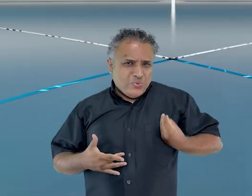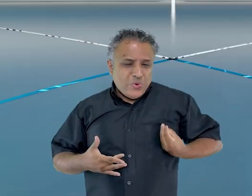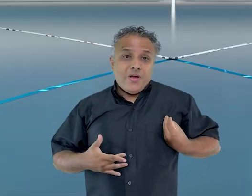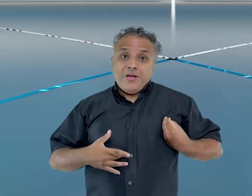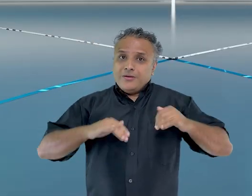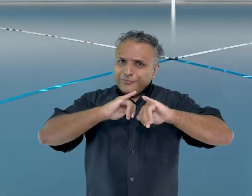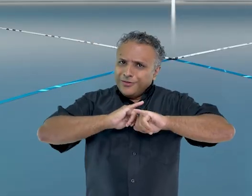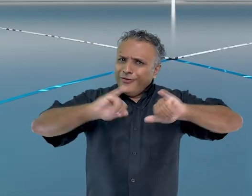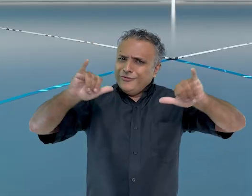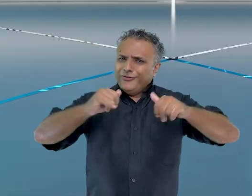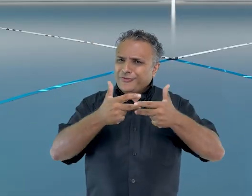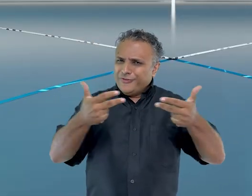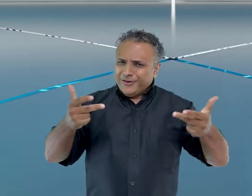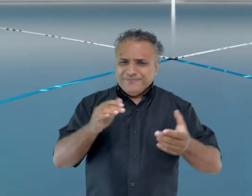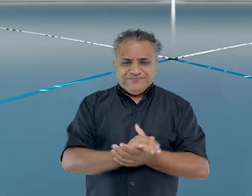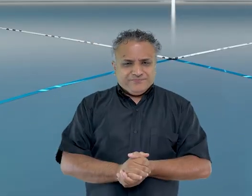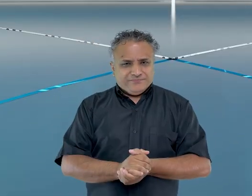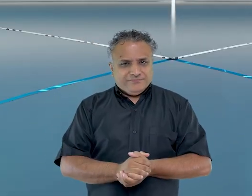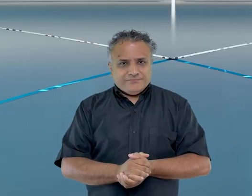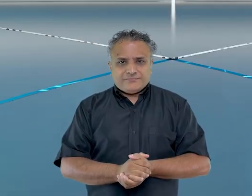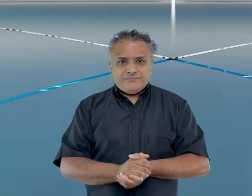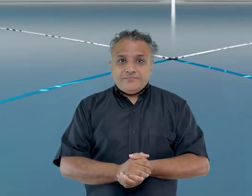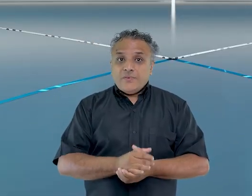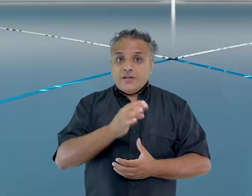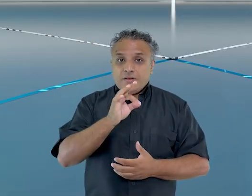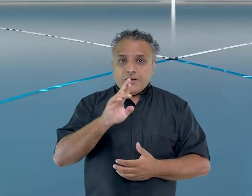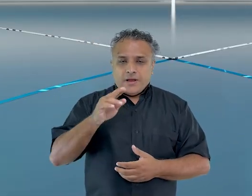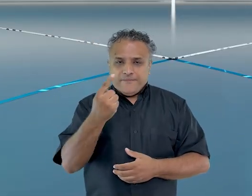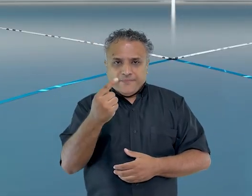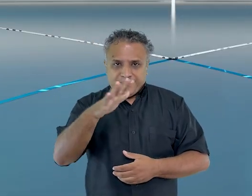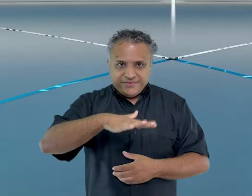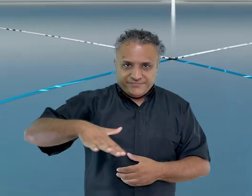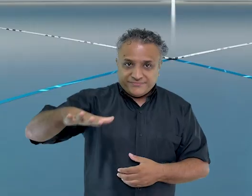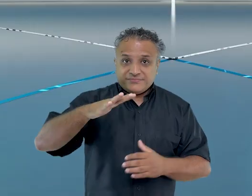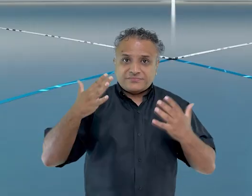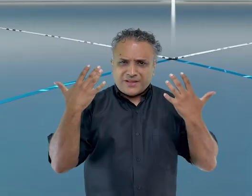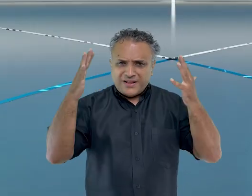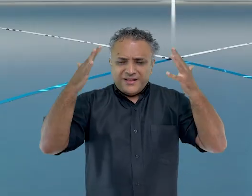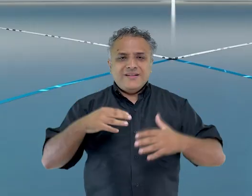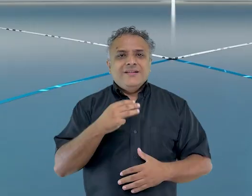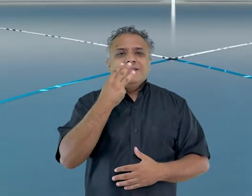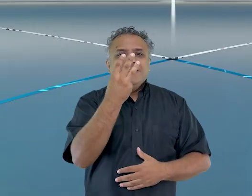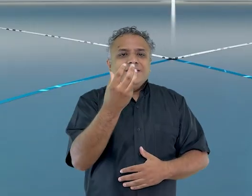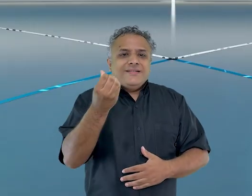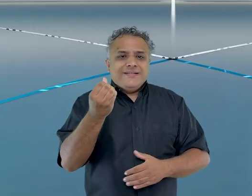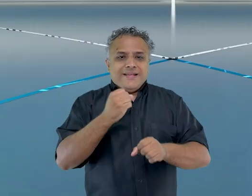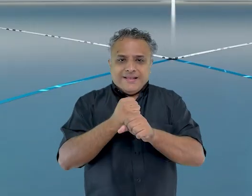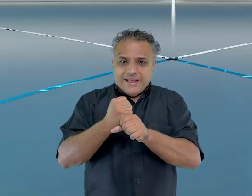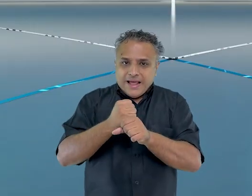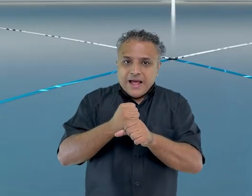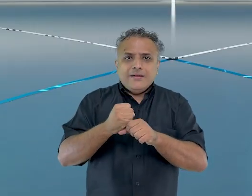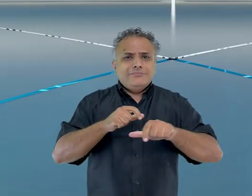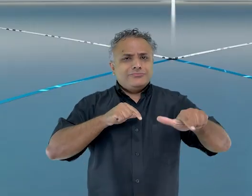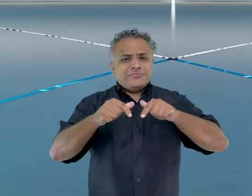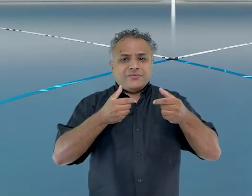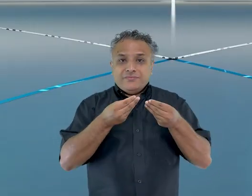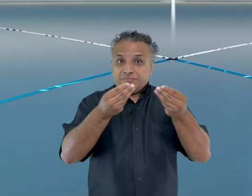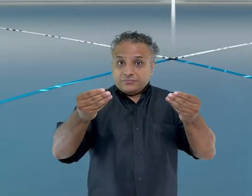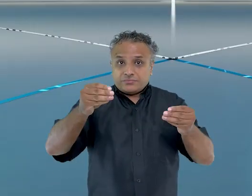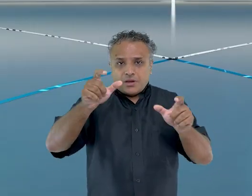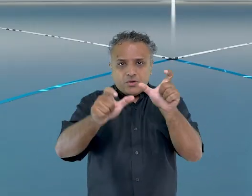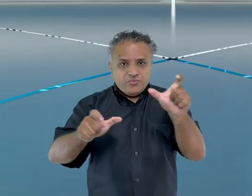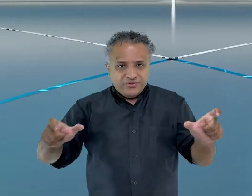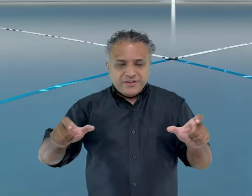isso viraram notícia. Confira! TRF da Primeira Região celebra 36 anos de serviços prestados